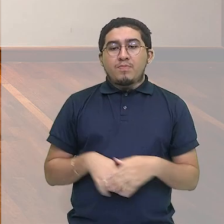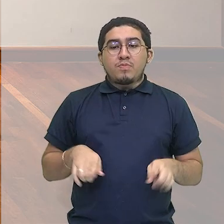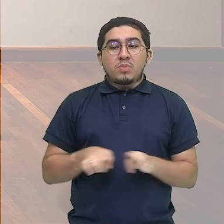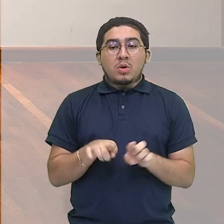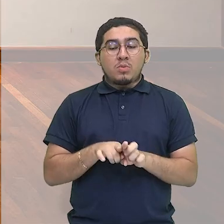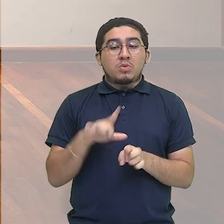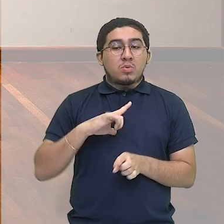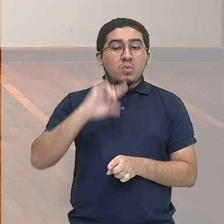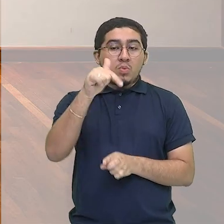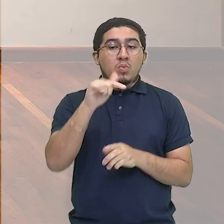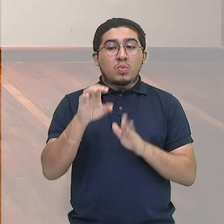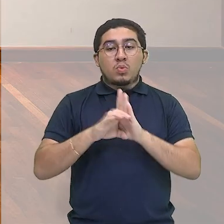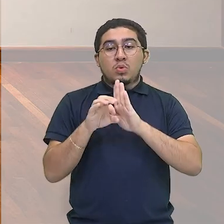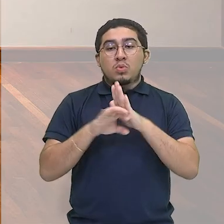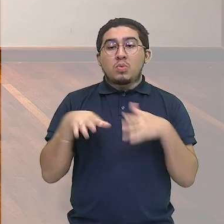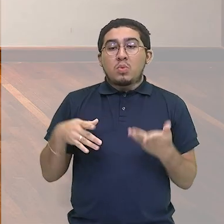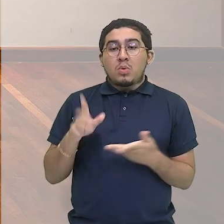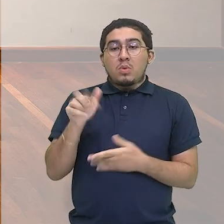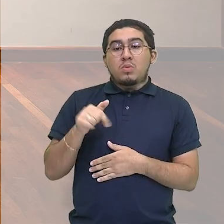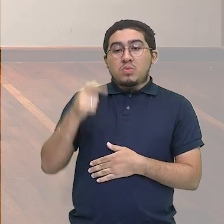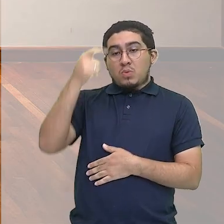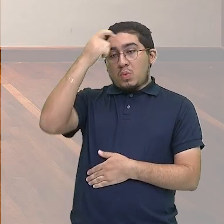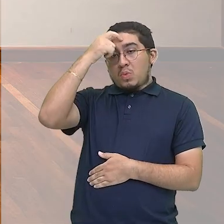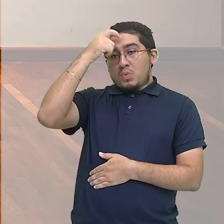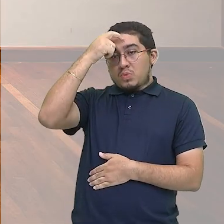um outro conceito, que é o conceito de consciência